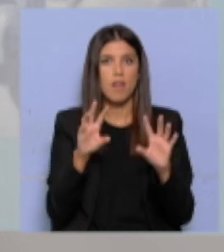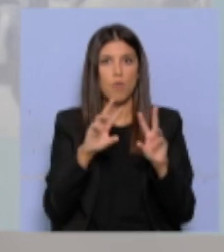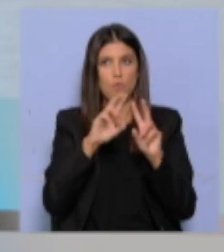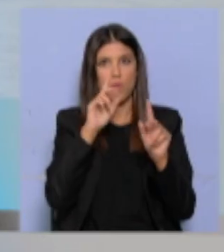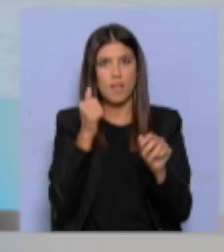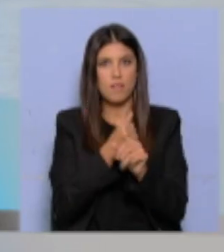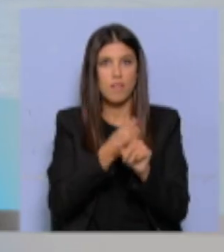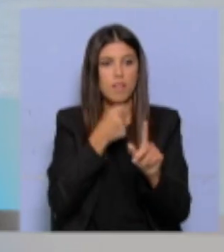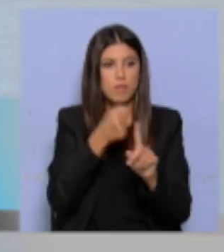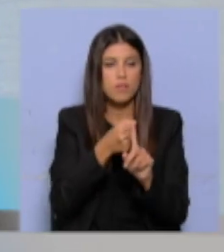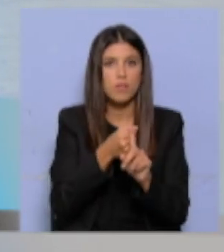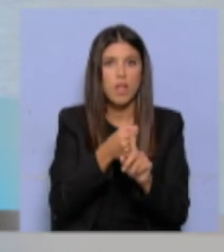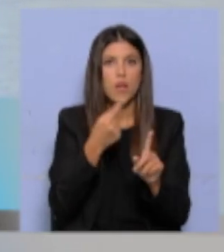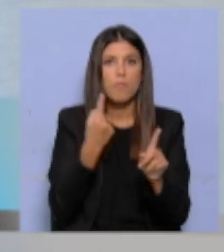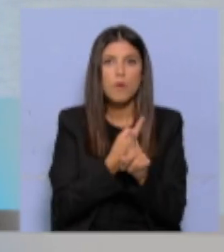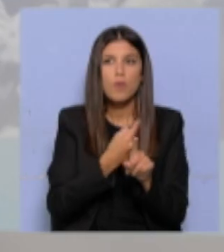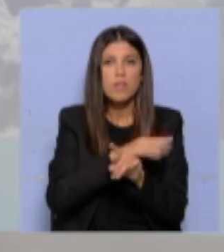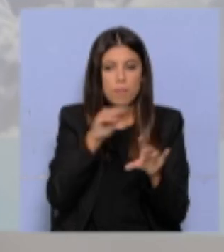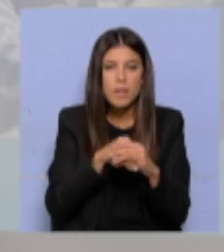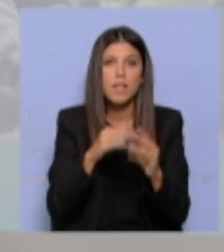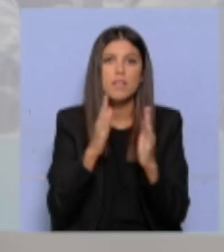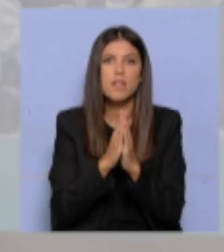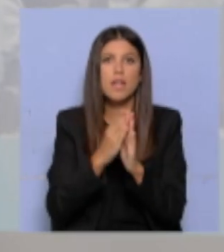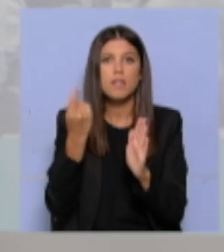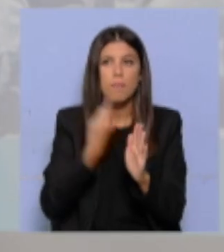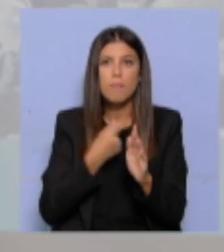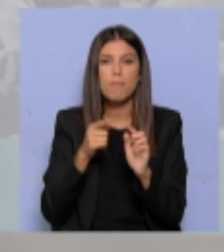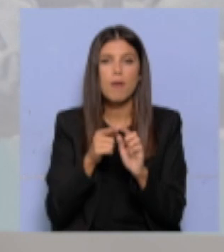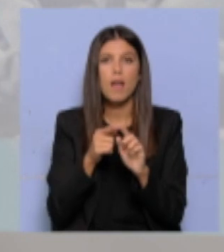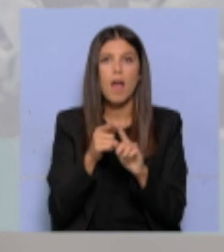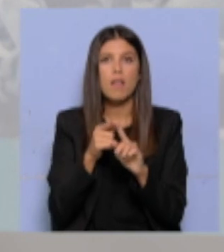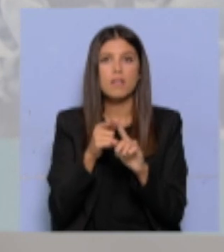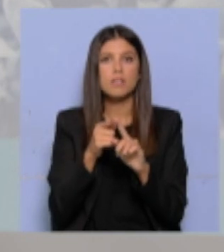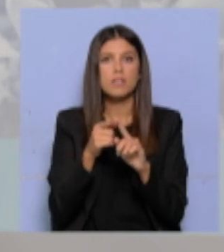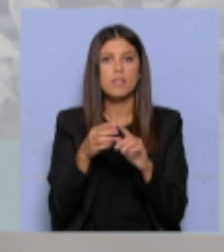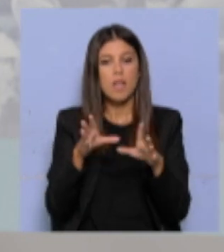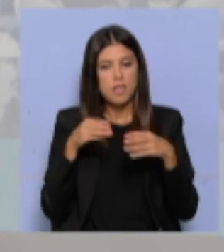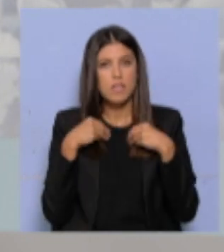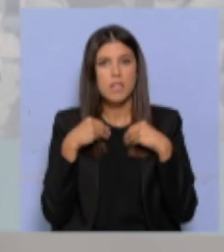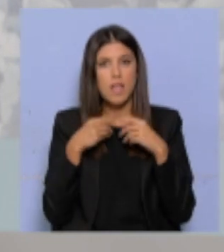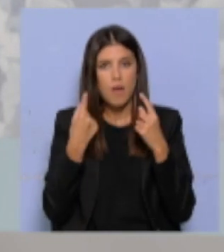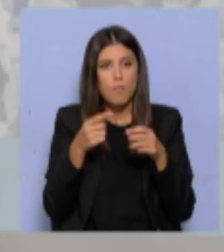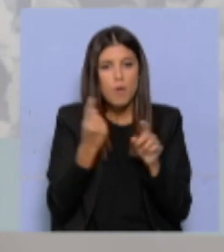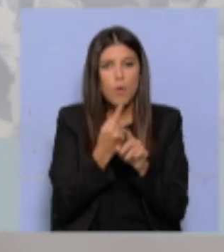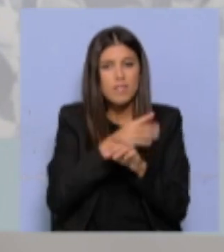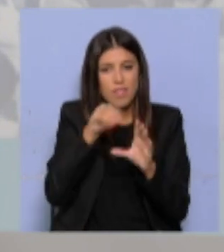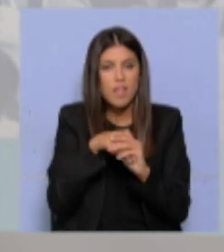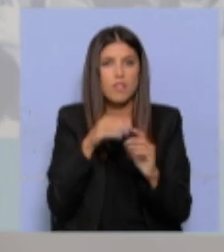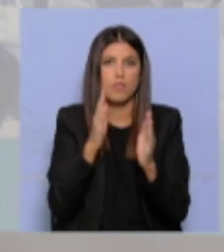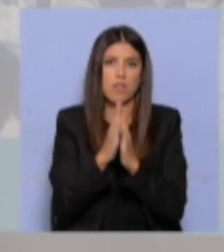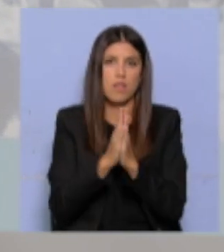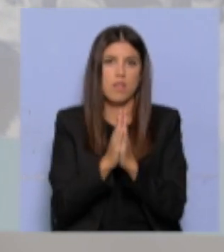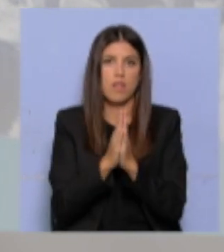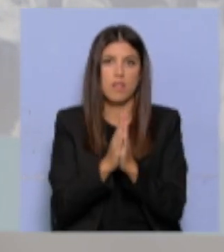que pertence à Igreja e que deve ser assumida como algo próprio da Igreja. Porque, como diz o